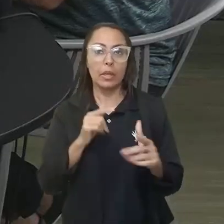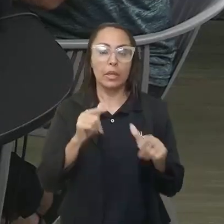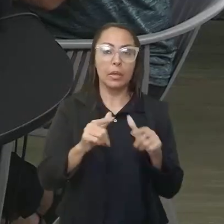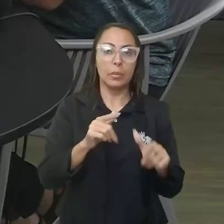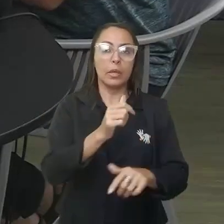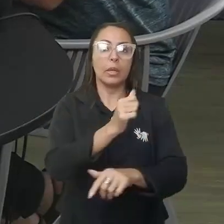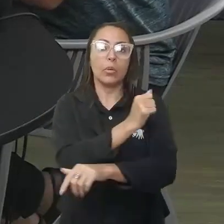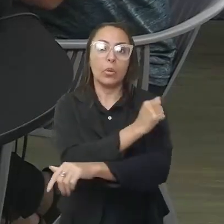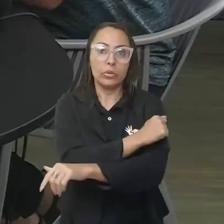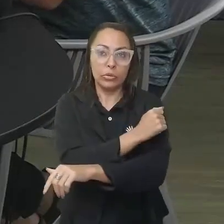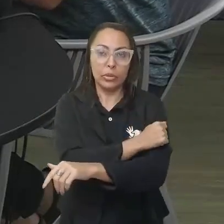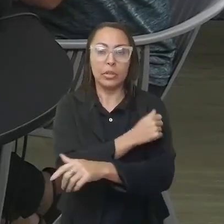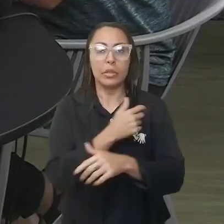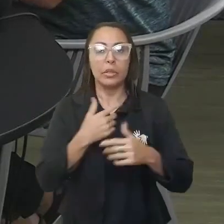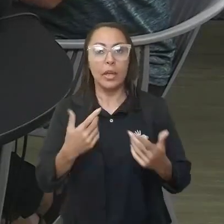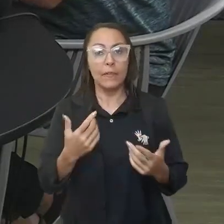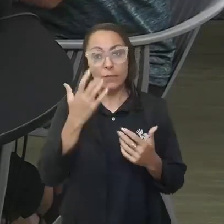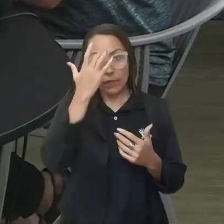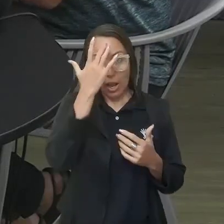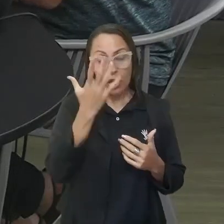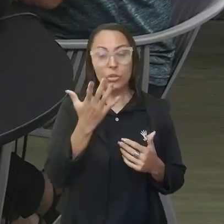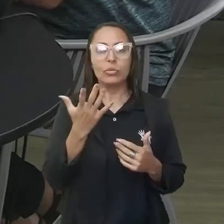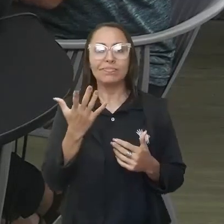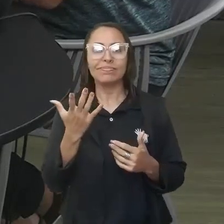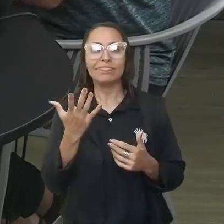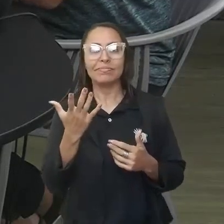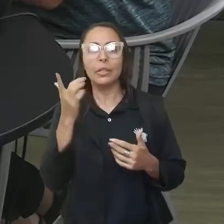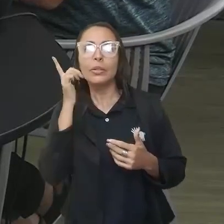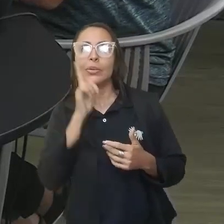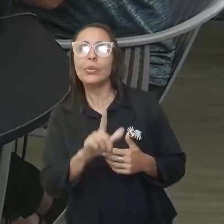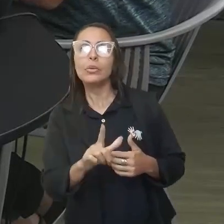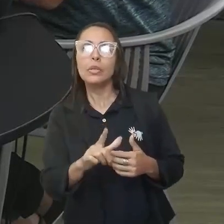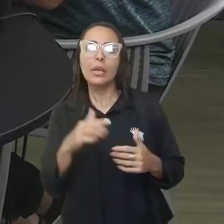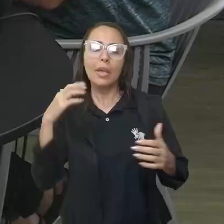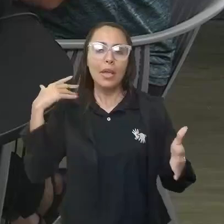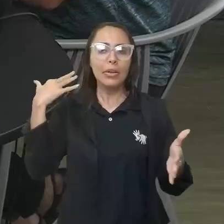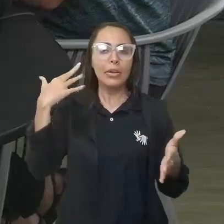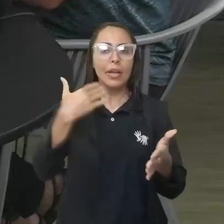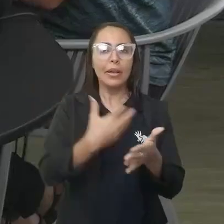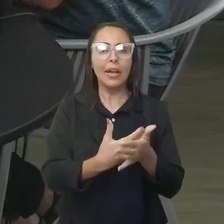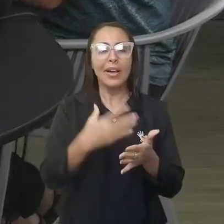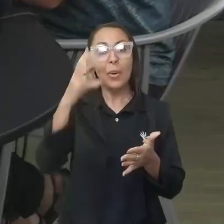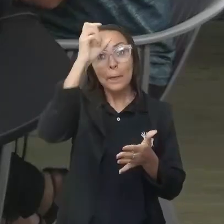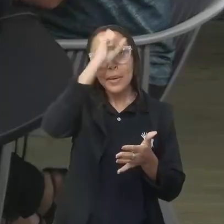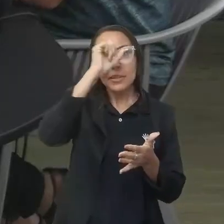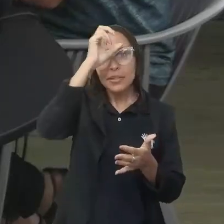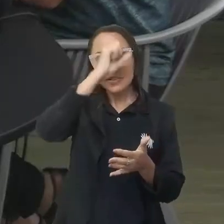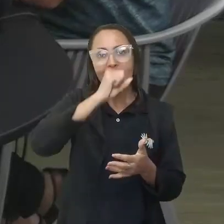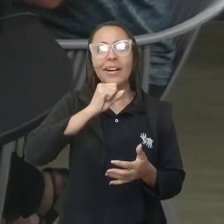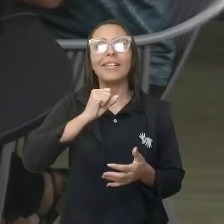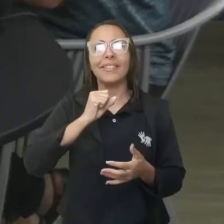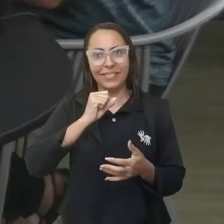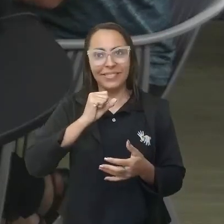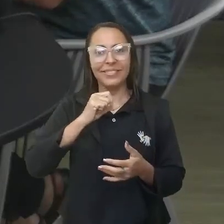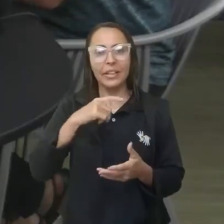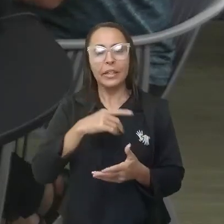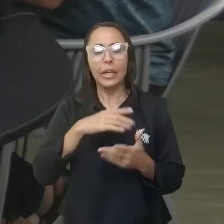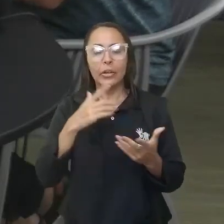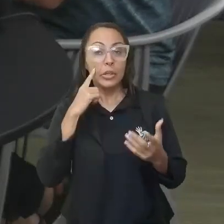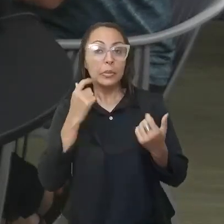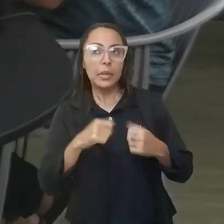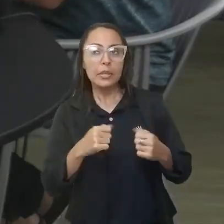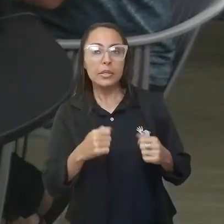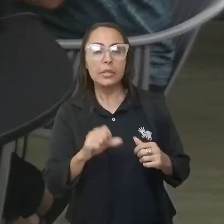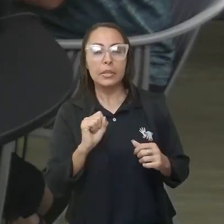é muito fácil de conseguir chegar no conhecimento, né, o conhecimento que a gente precisa,